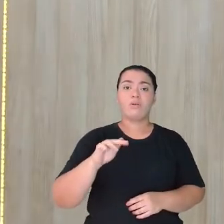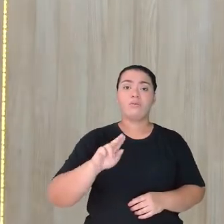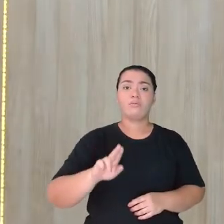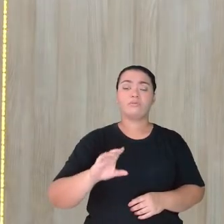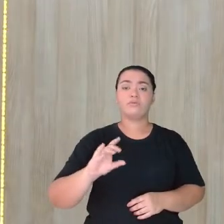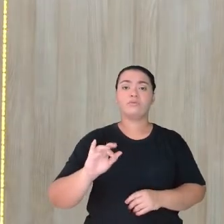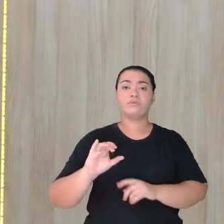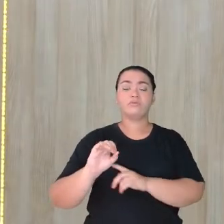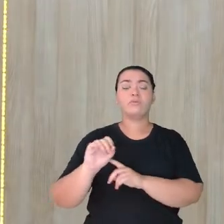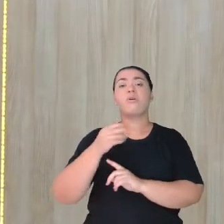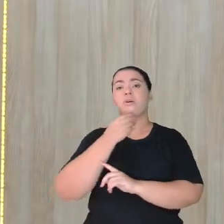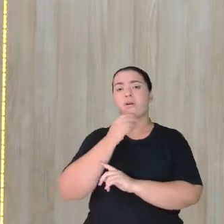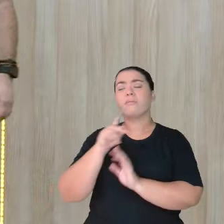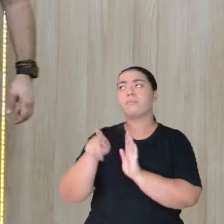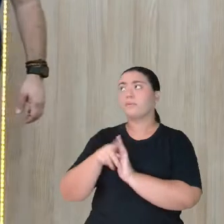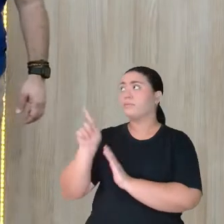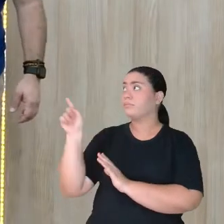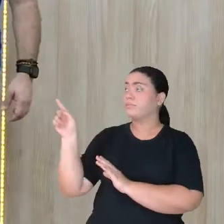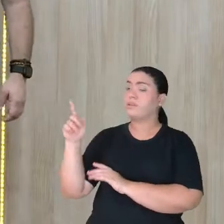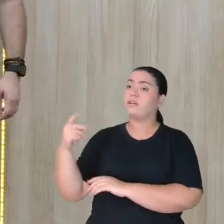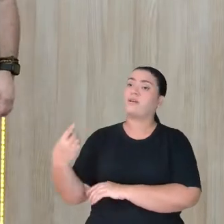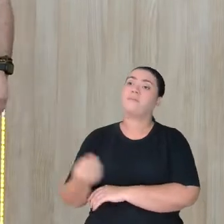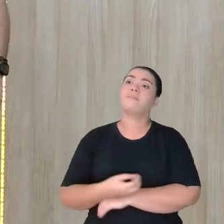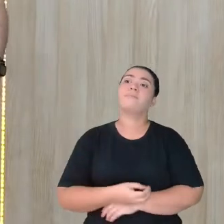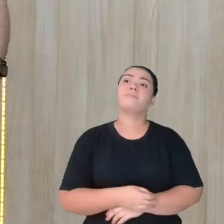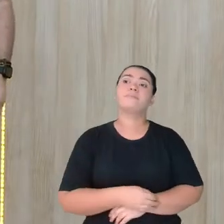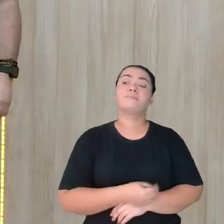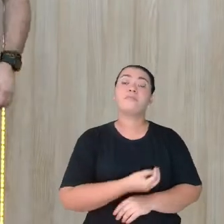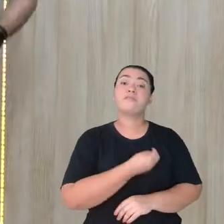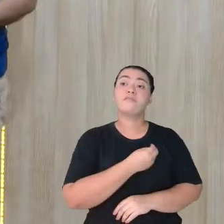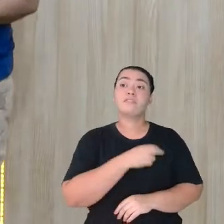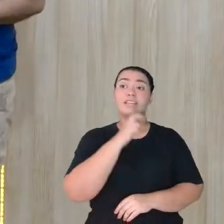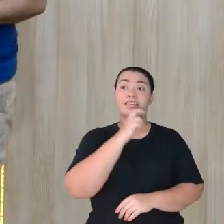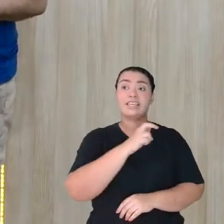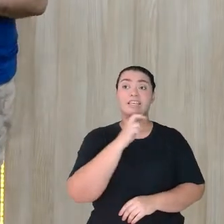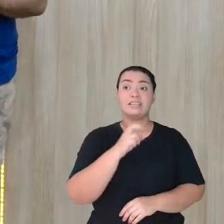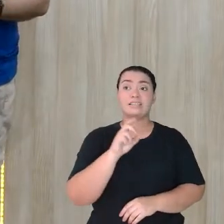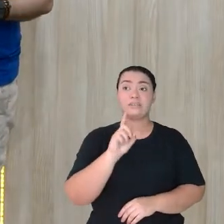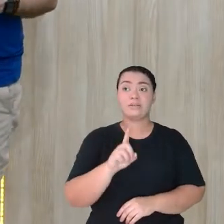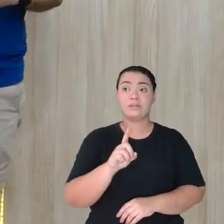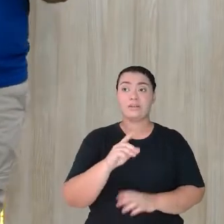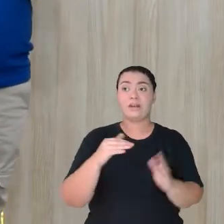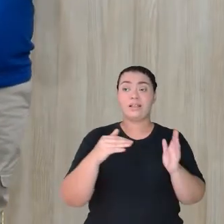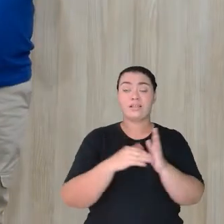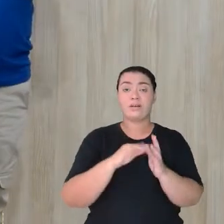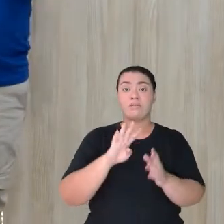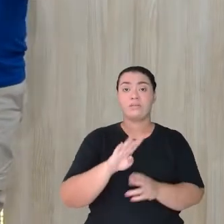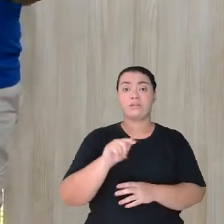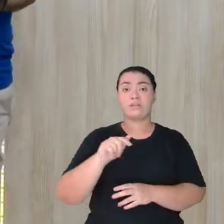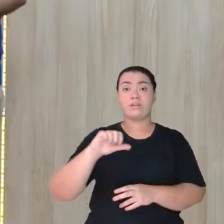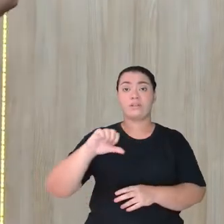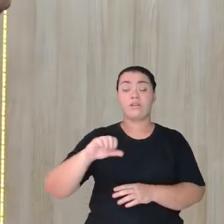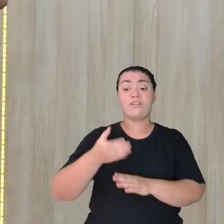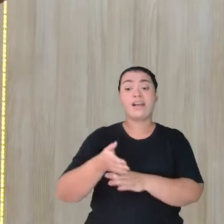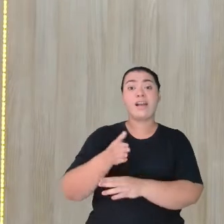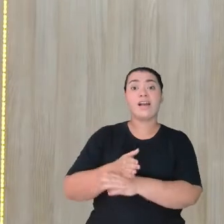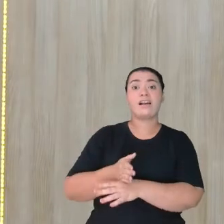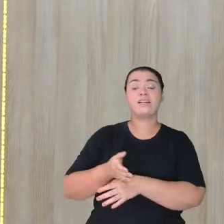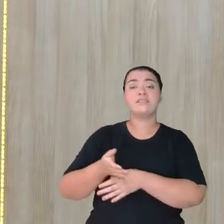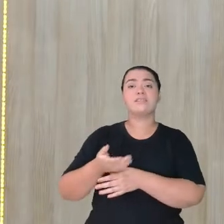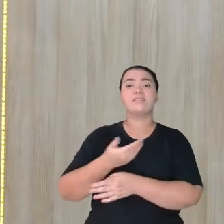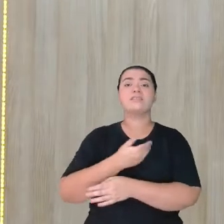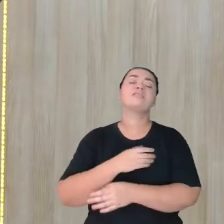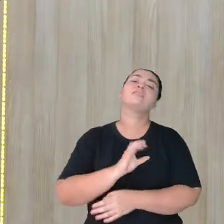vivido aí entre os anos 551 e 479 a.C. Então, em linhas gerais, de forma